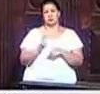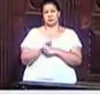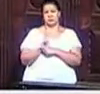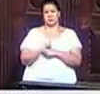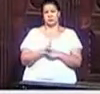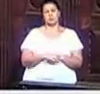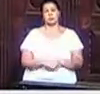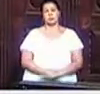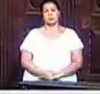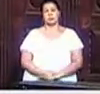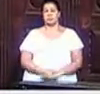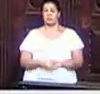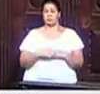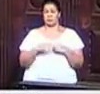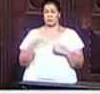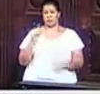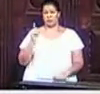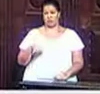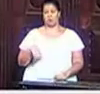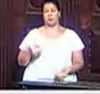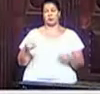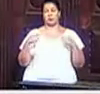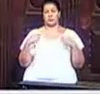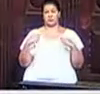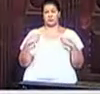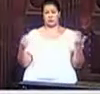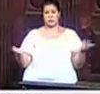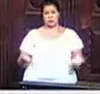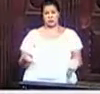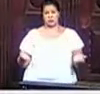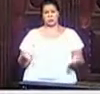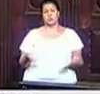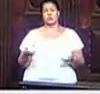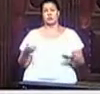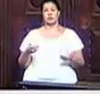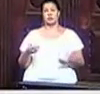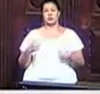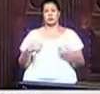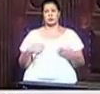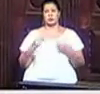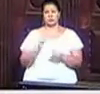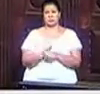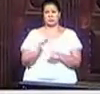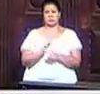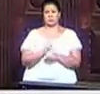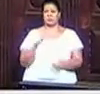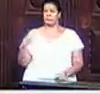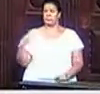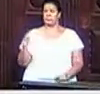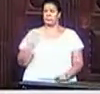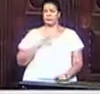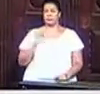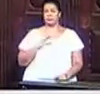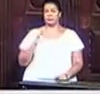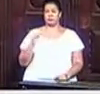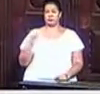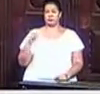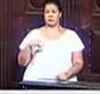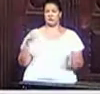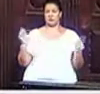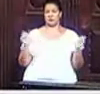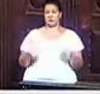que lá ocorrem. Esta é a minha manifestação de hoje e espero que a Polícia Militar cumpra bem o seu